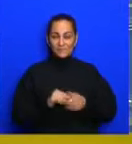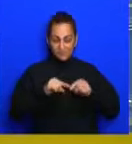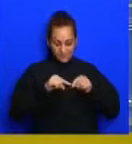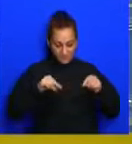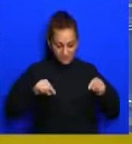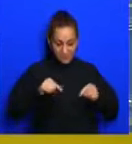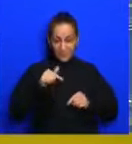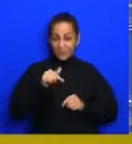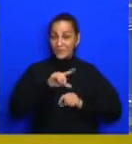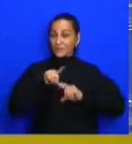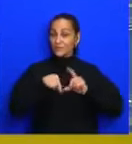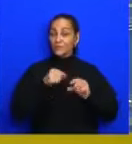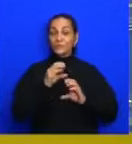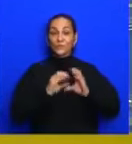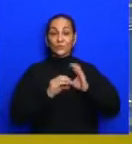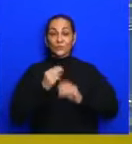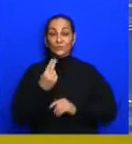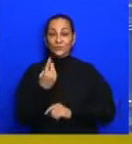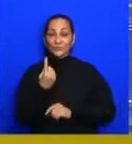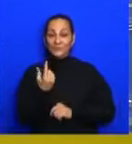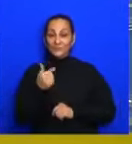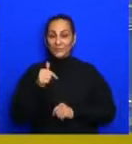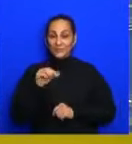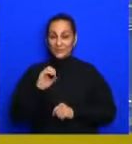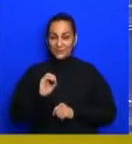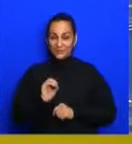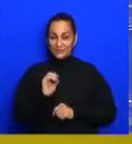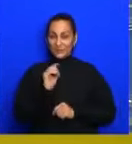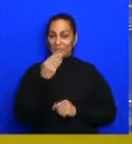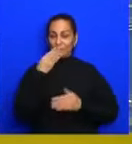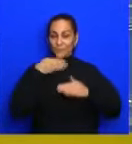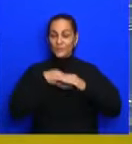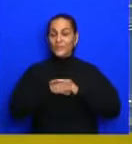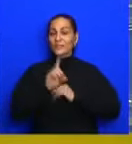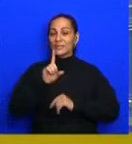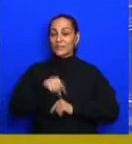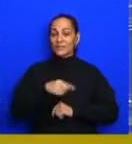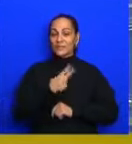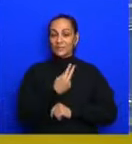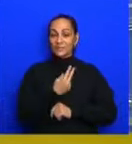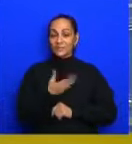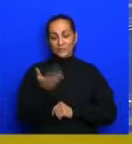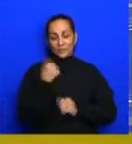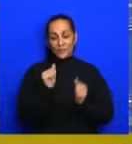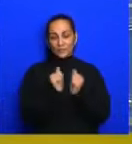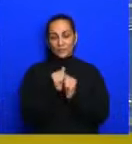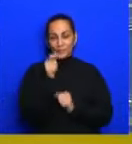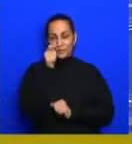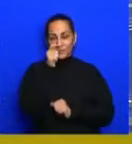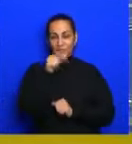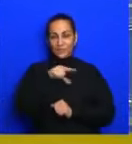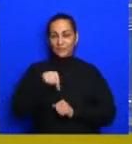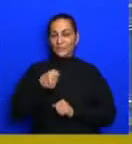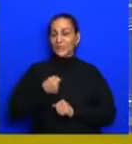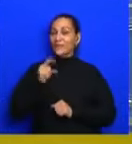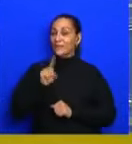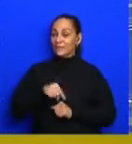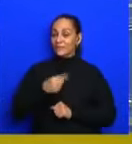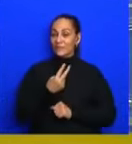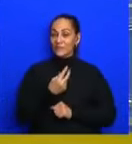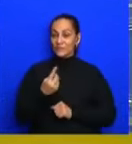as 7 dezenas sorteadas no concurso 2170 da Time Mania foram, confira comigo, os números